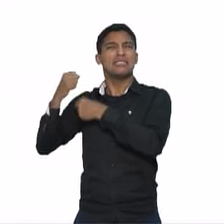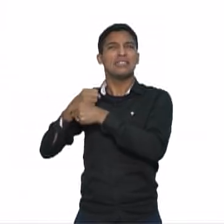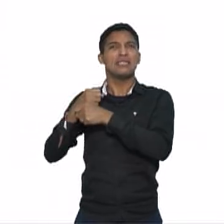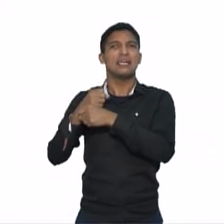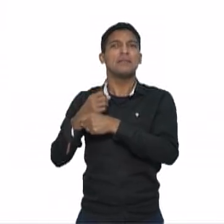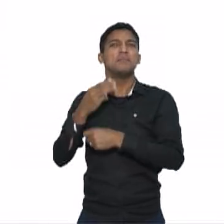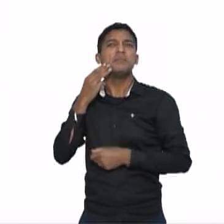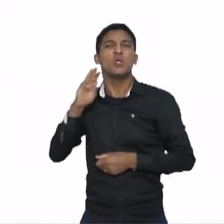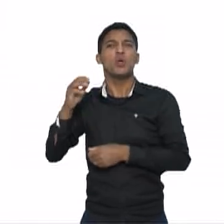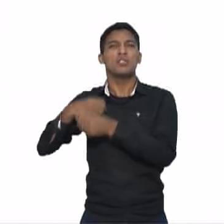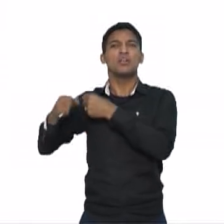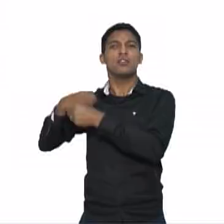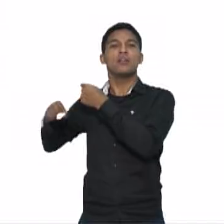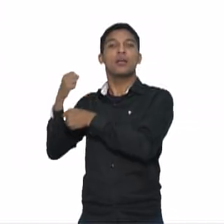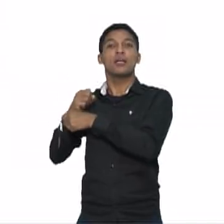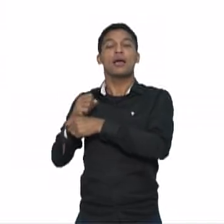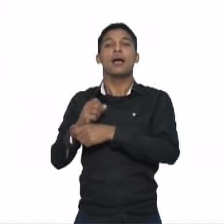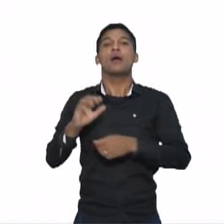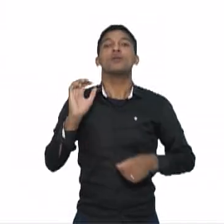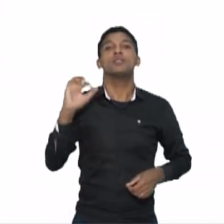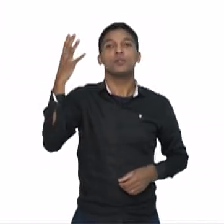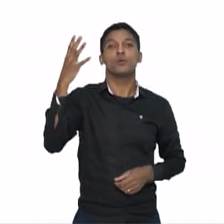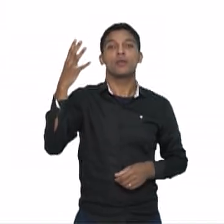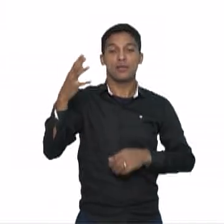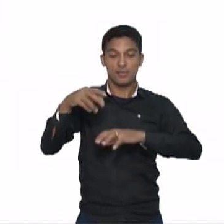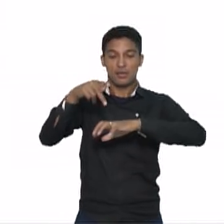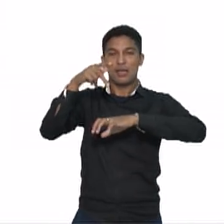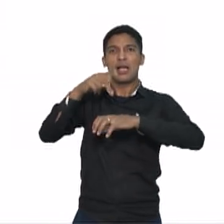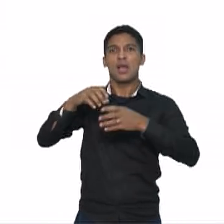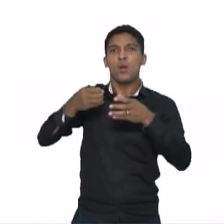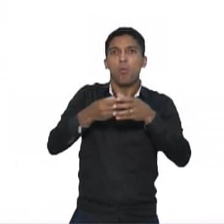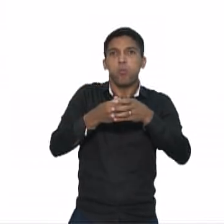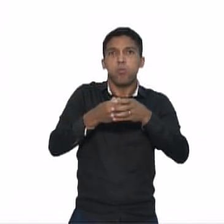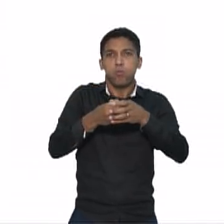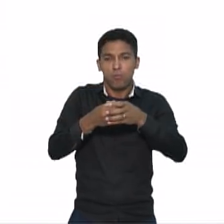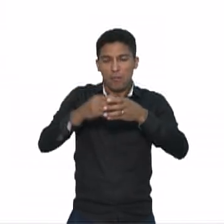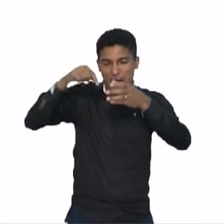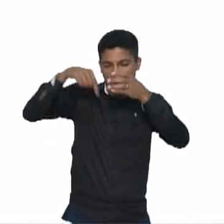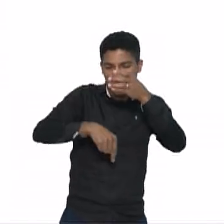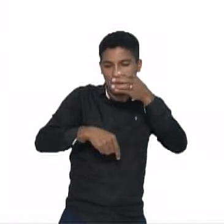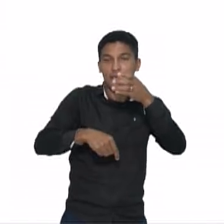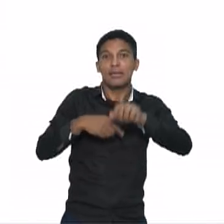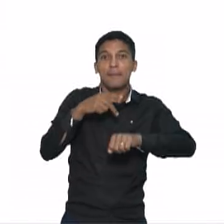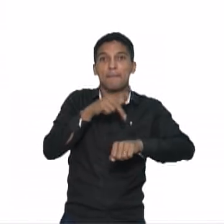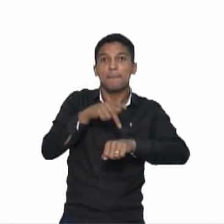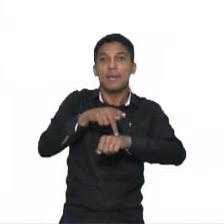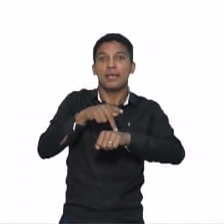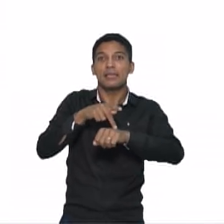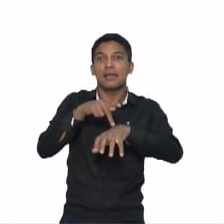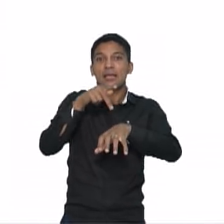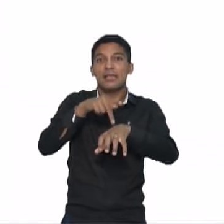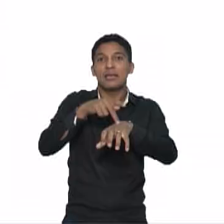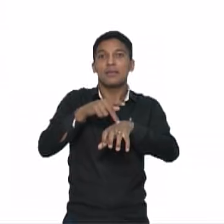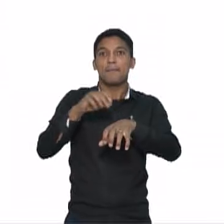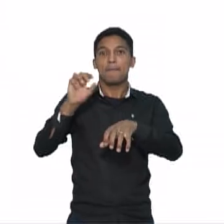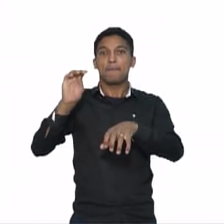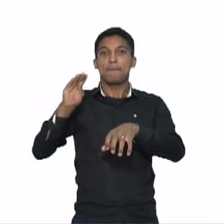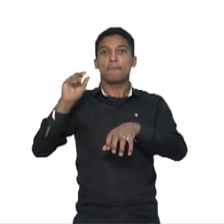da decomposição da rocha basáltica, basalto, que é um tipo de